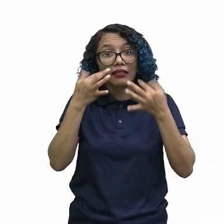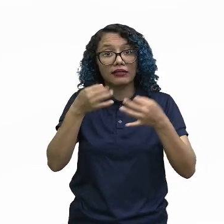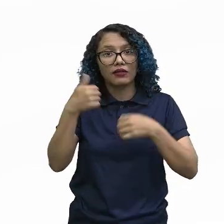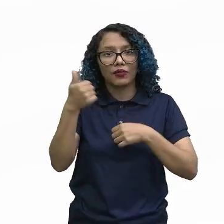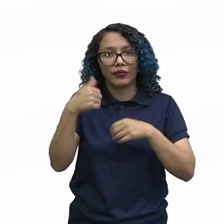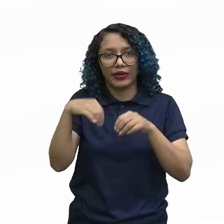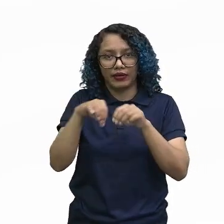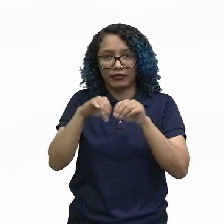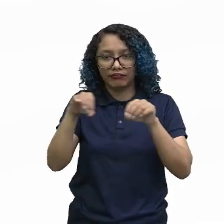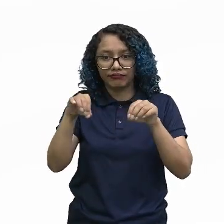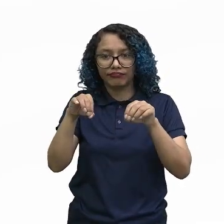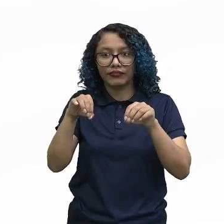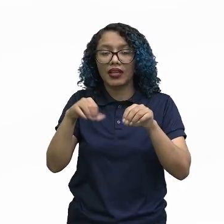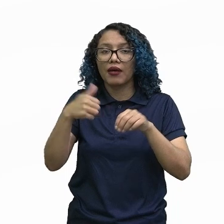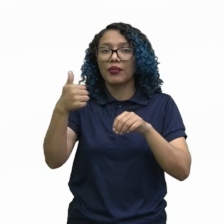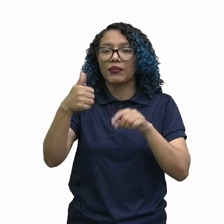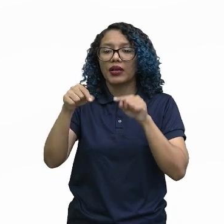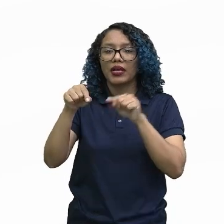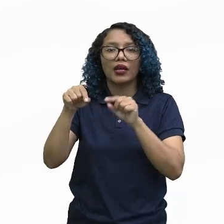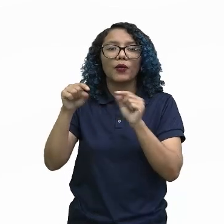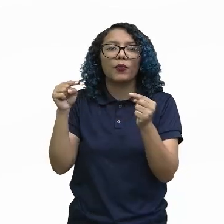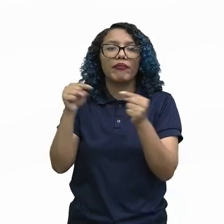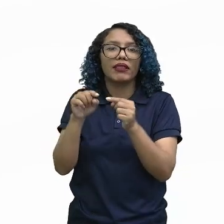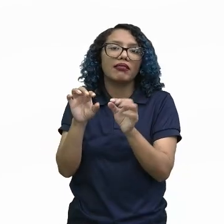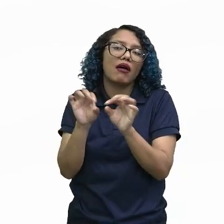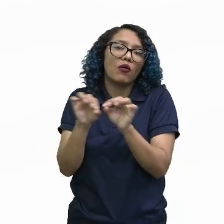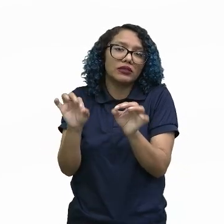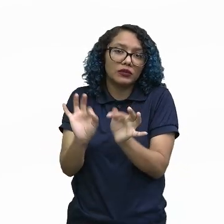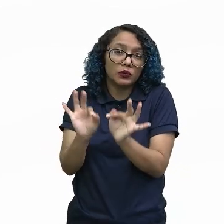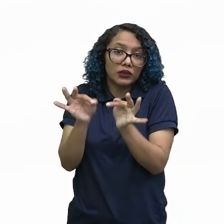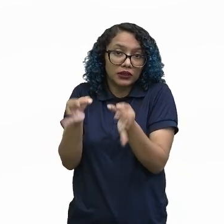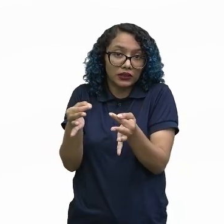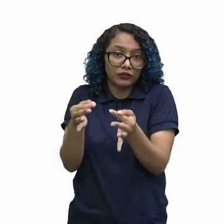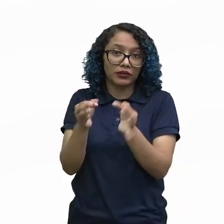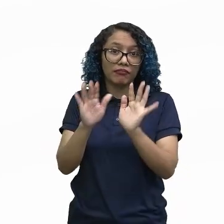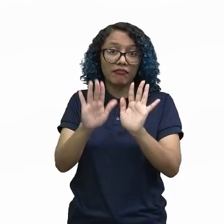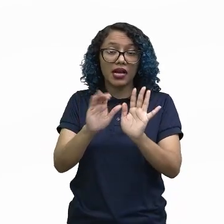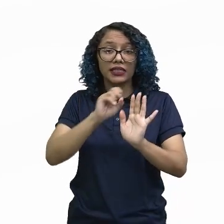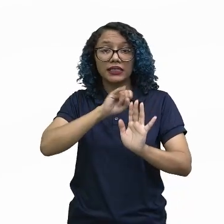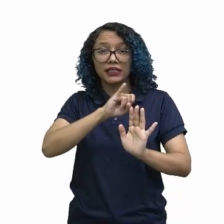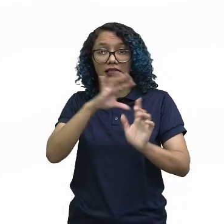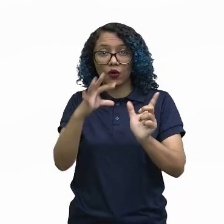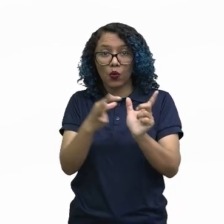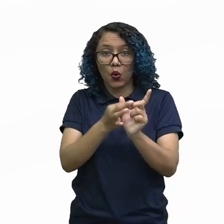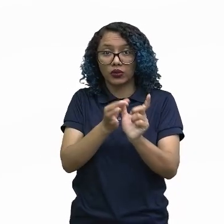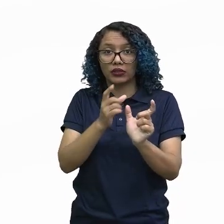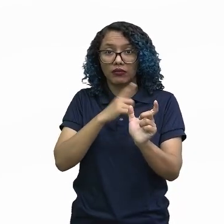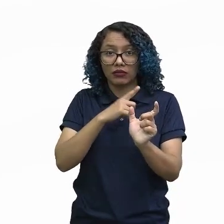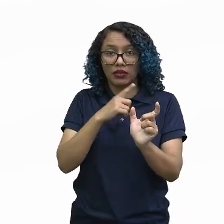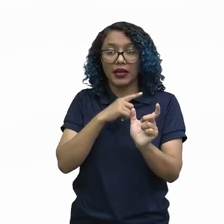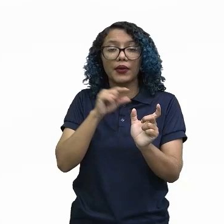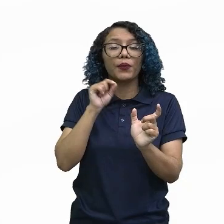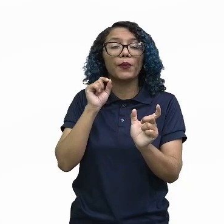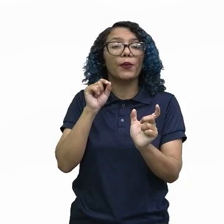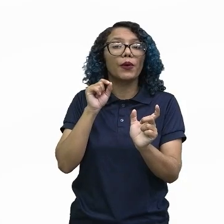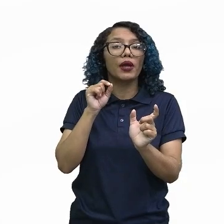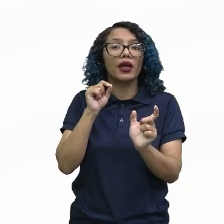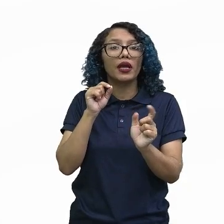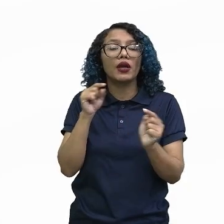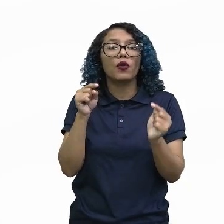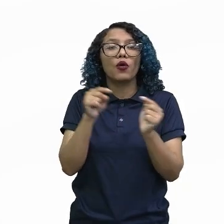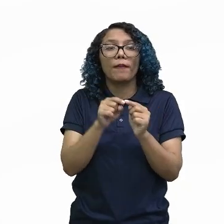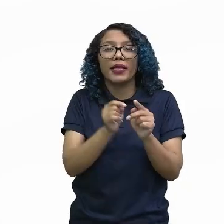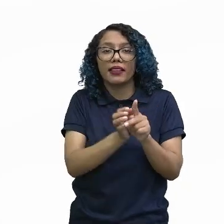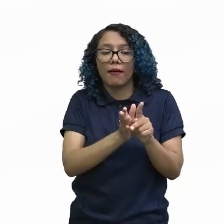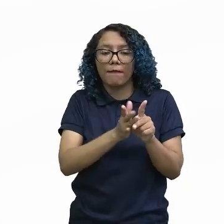primeira oração geralmente será uma oração simples. Quando você tem a presença da conjunção, logo nós vamos ter o quê? Um